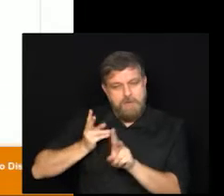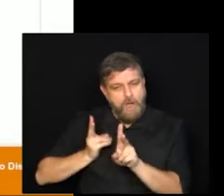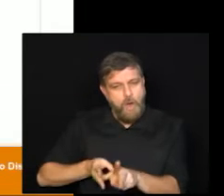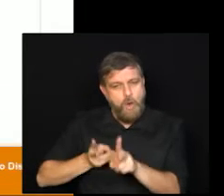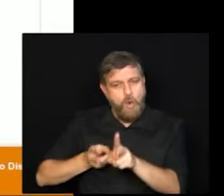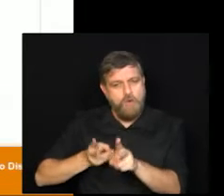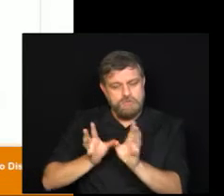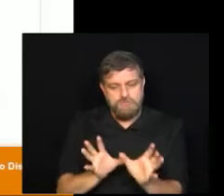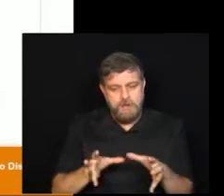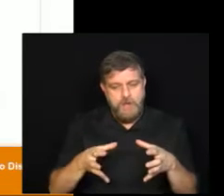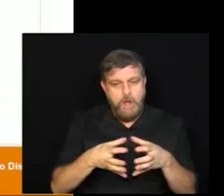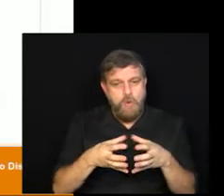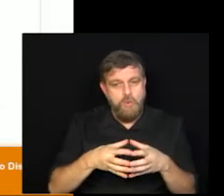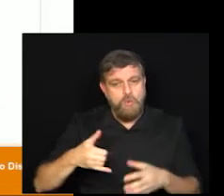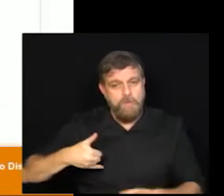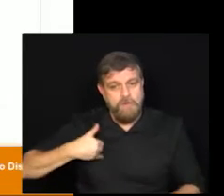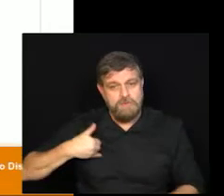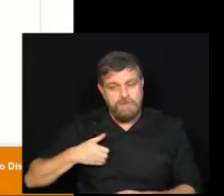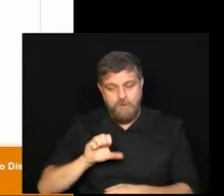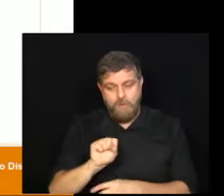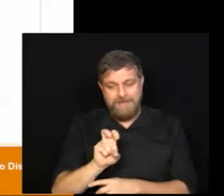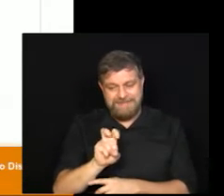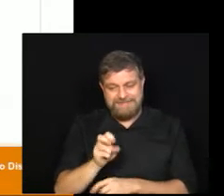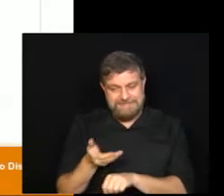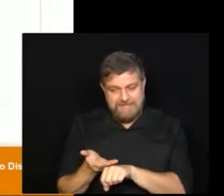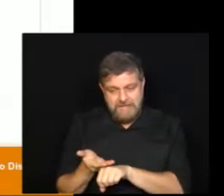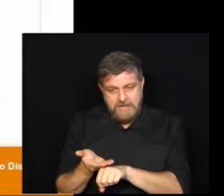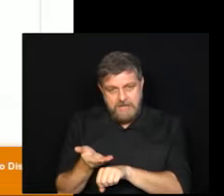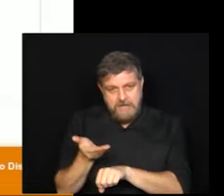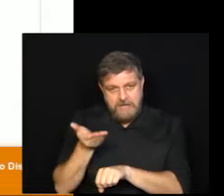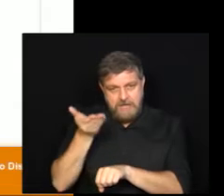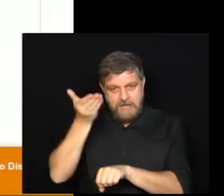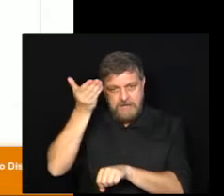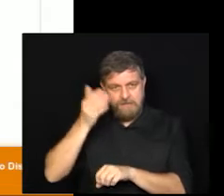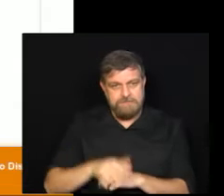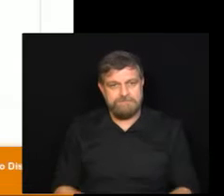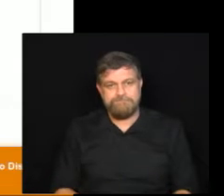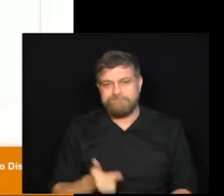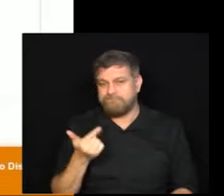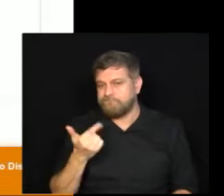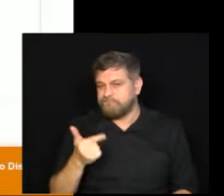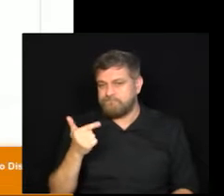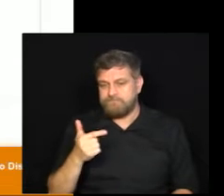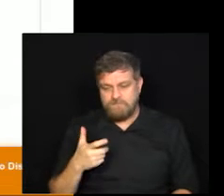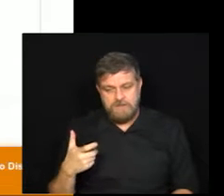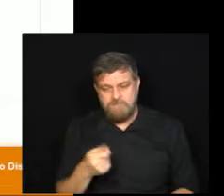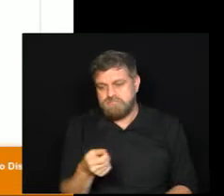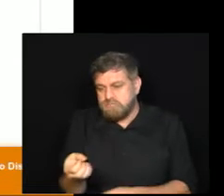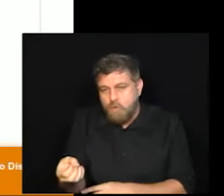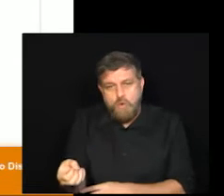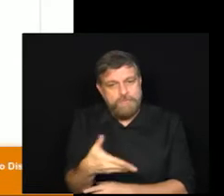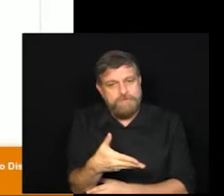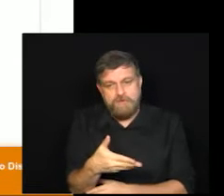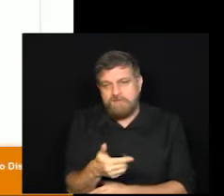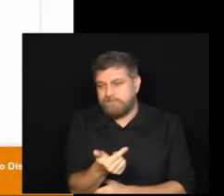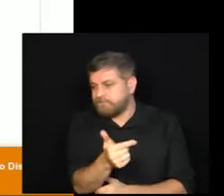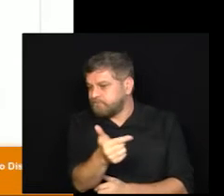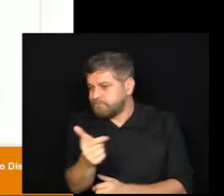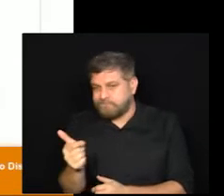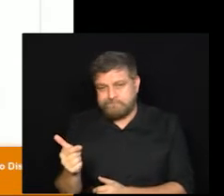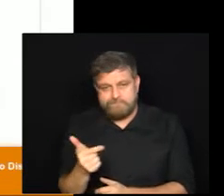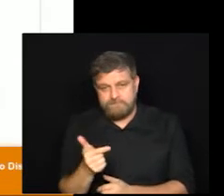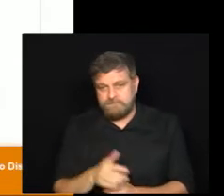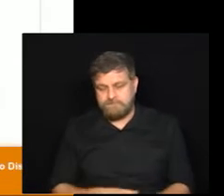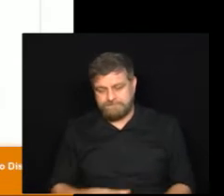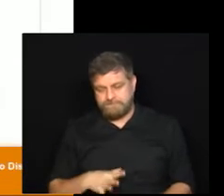neste público, porque, olha só, a pasta estadual já informou que não enviará novas doses dos imunizantes para